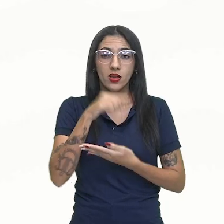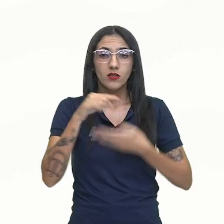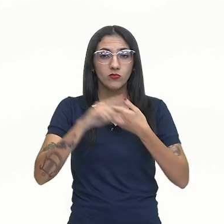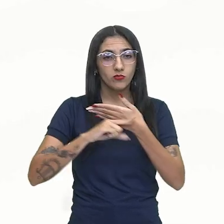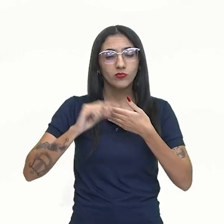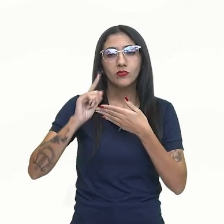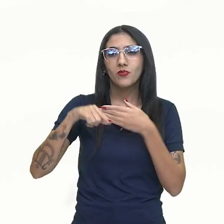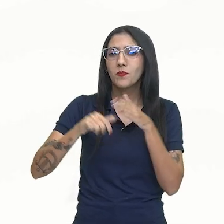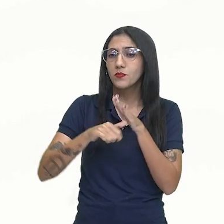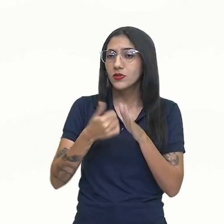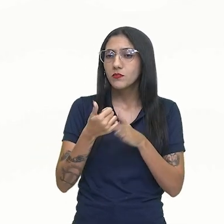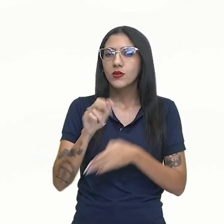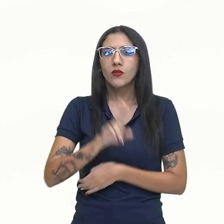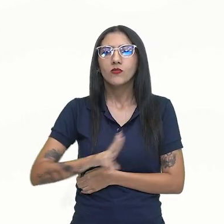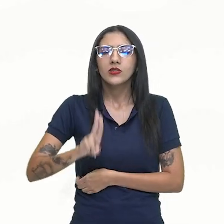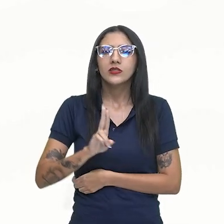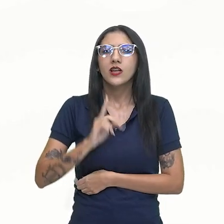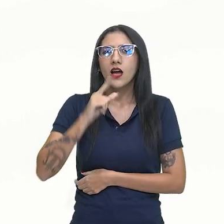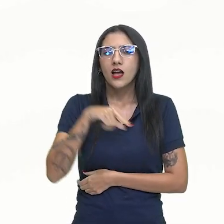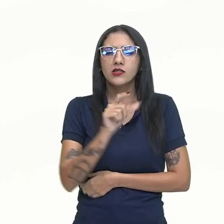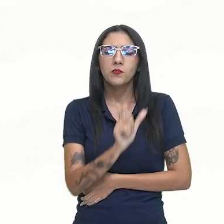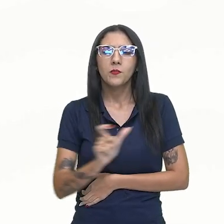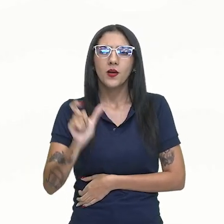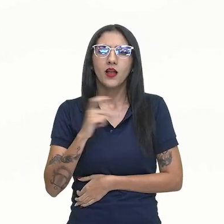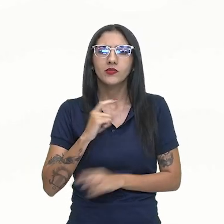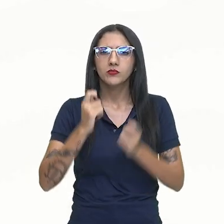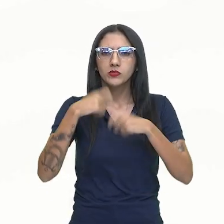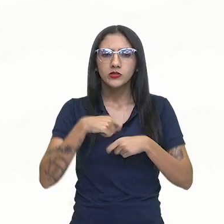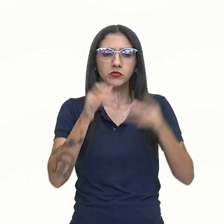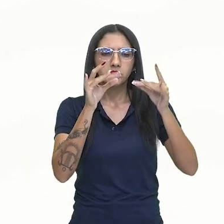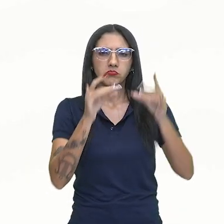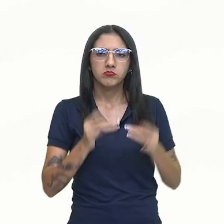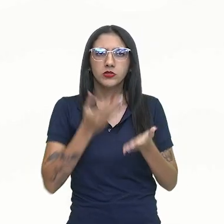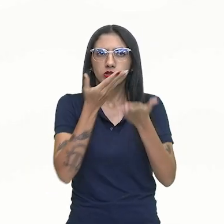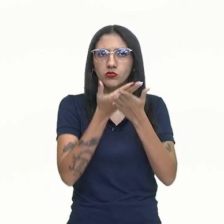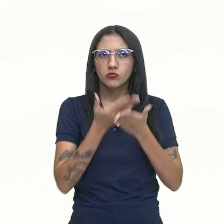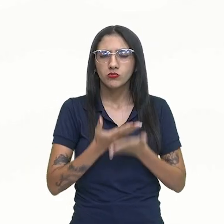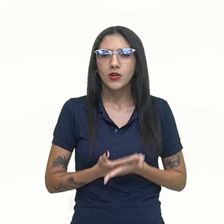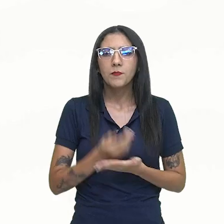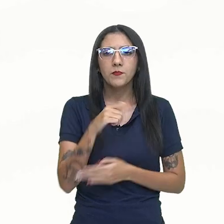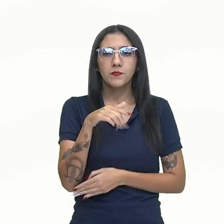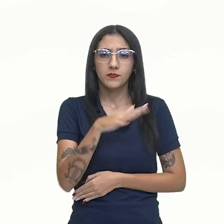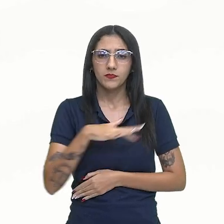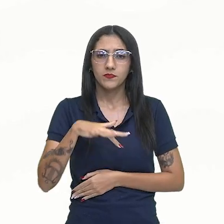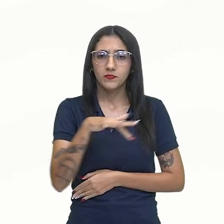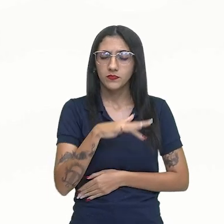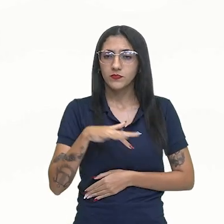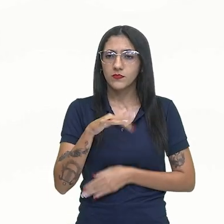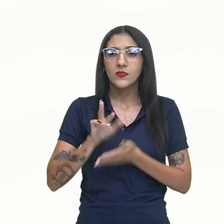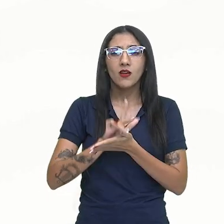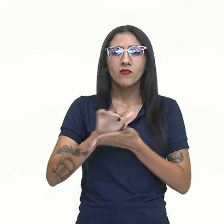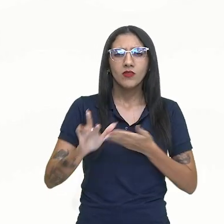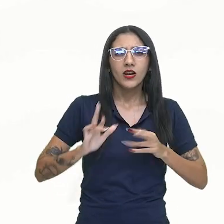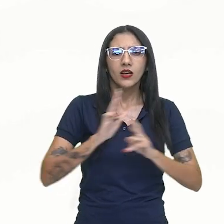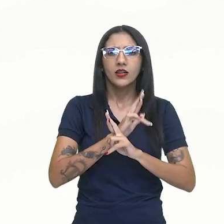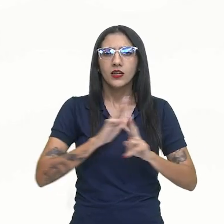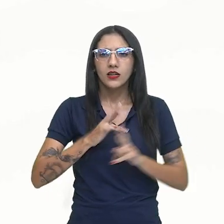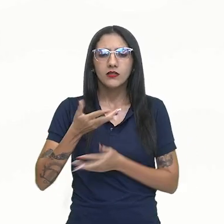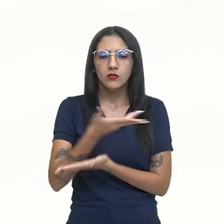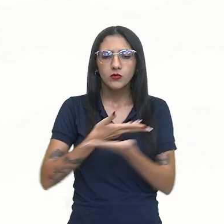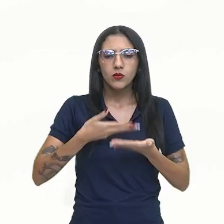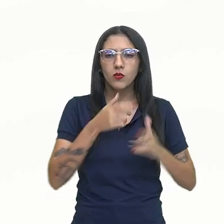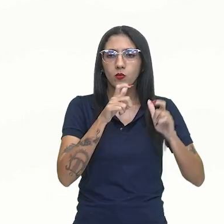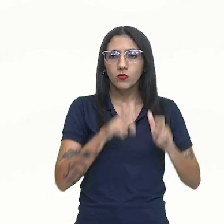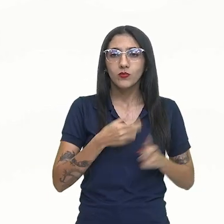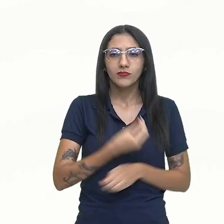para descrever o estudo das relações entre os organismos e seu